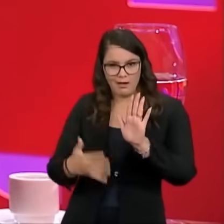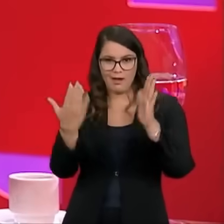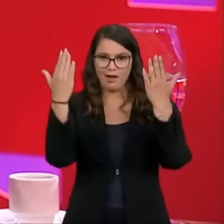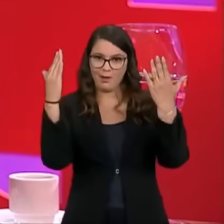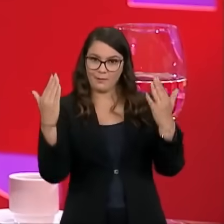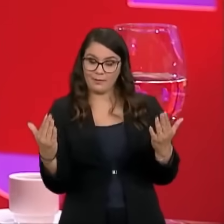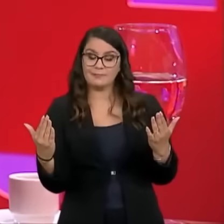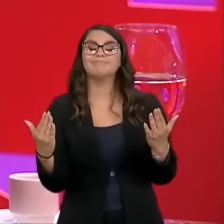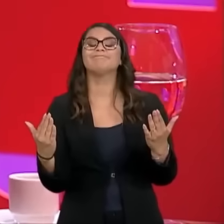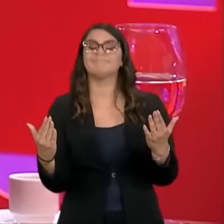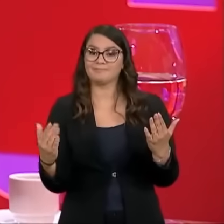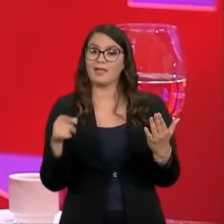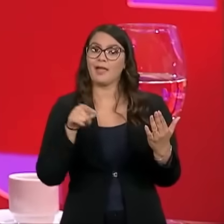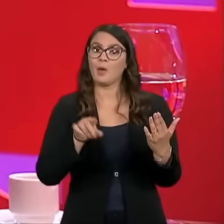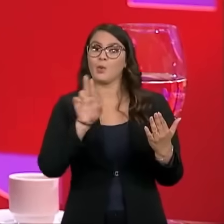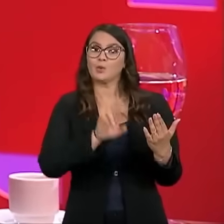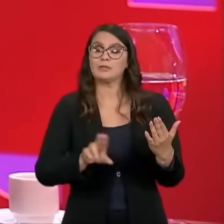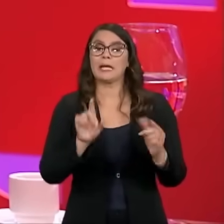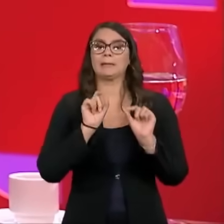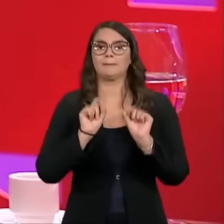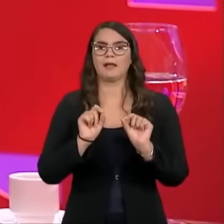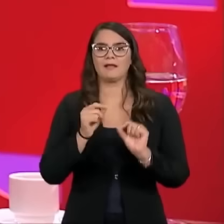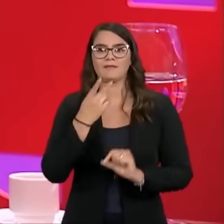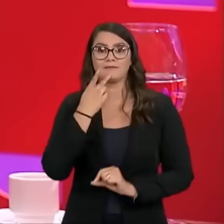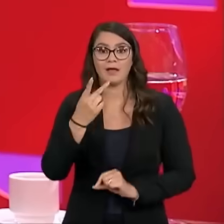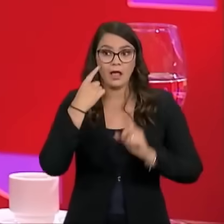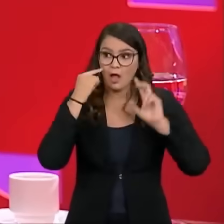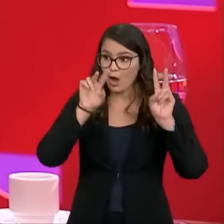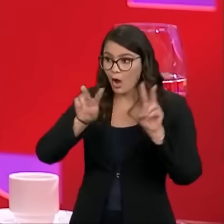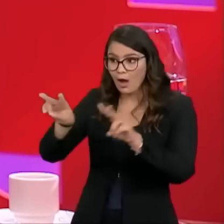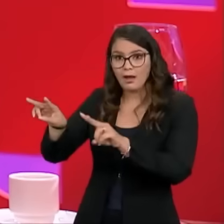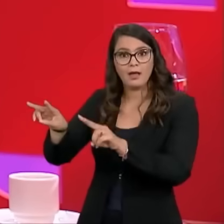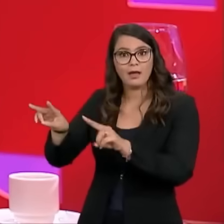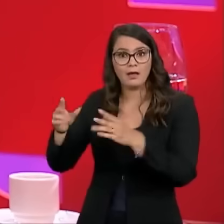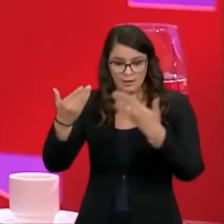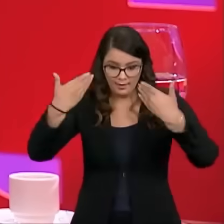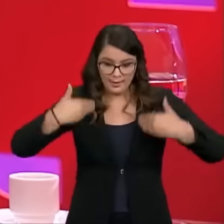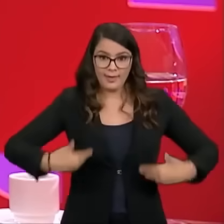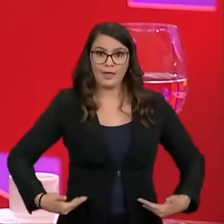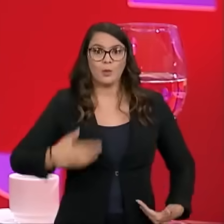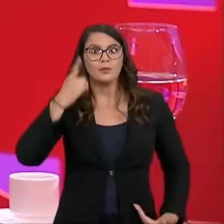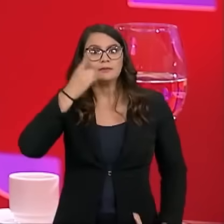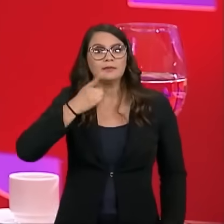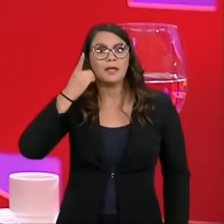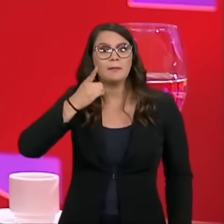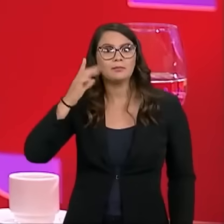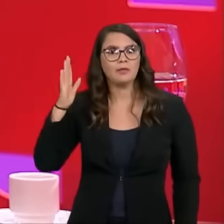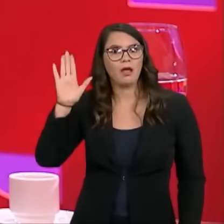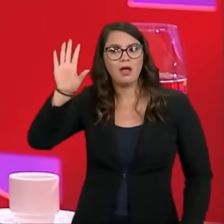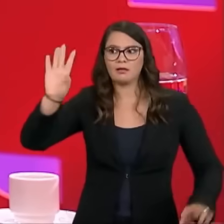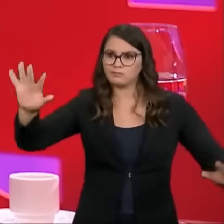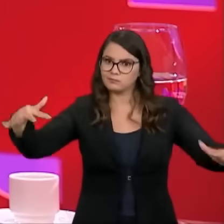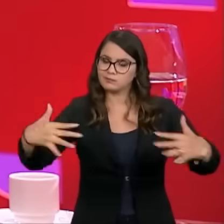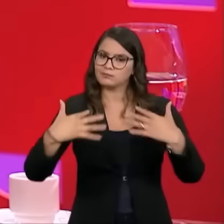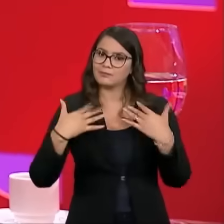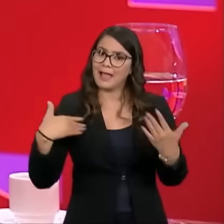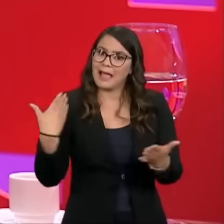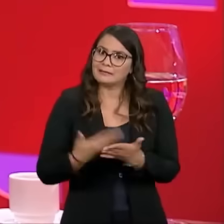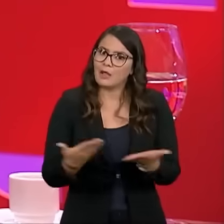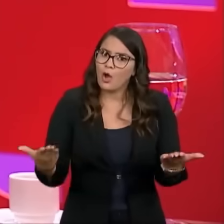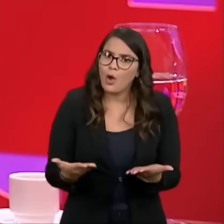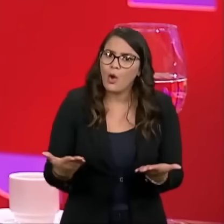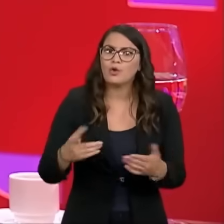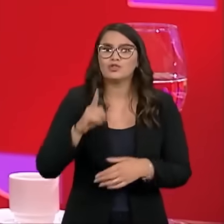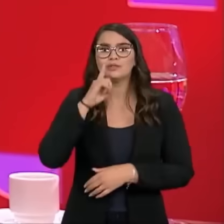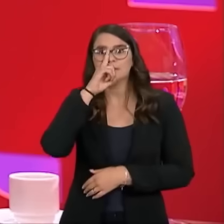comparação ela serve para dizer vejam eu enquanto deputada Eleita com a visibilidade que tenho hoje talvez